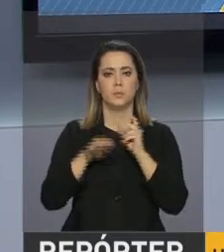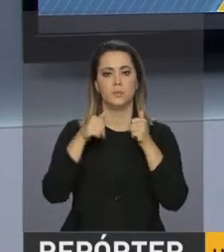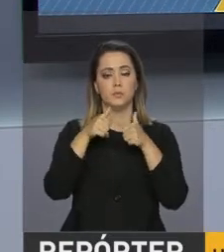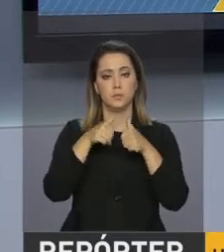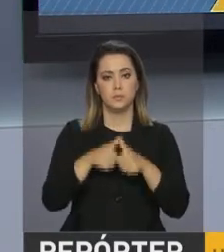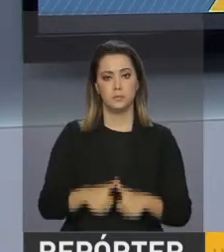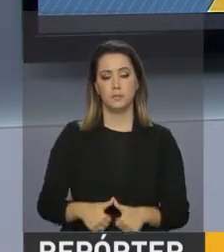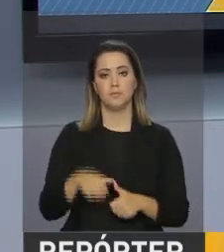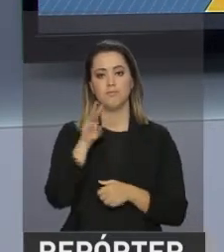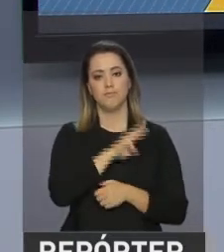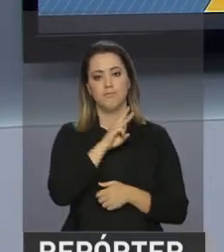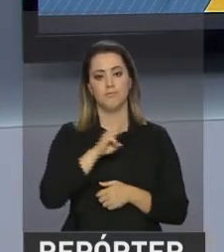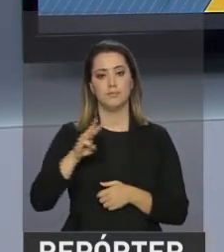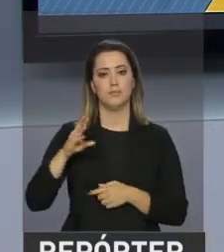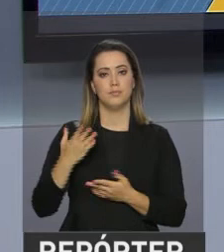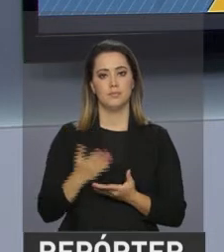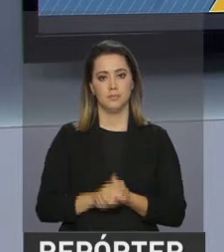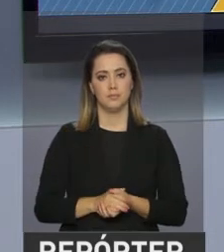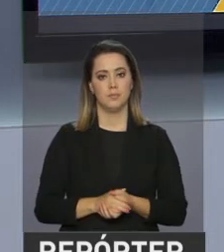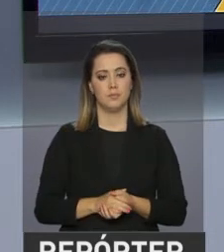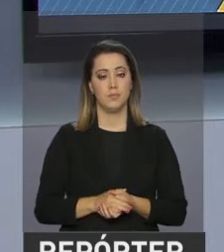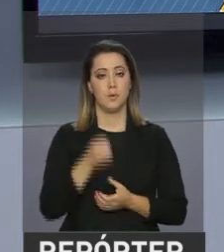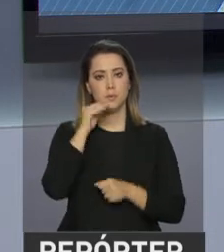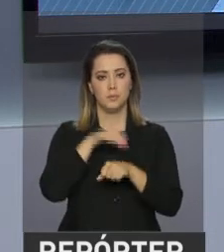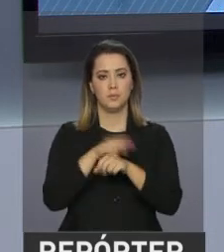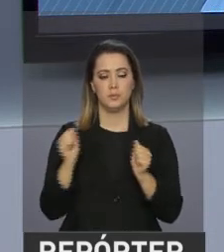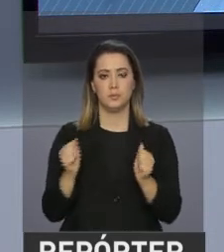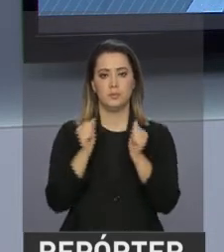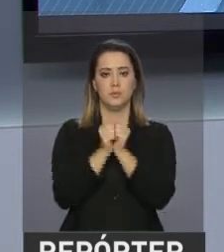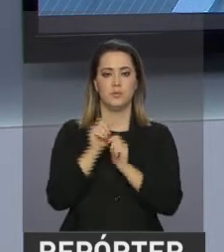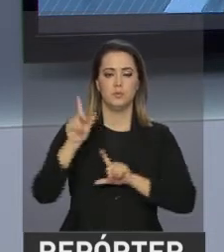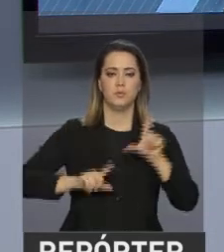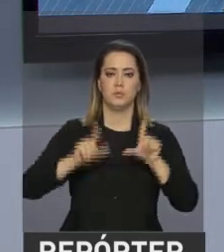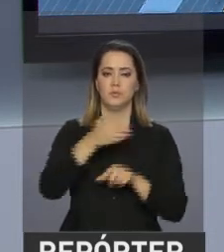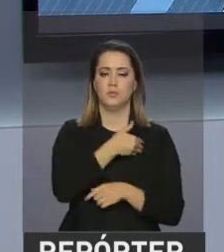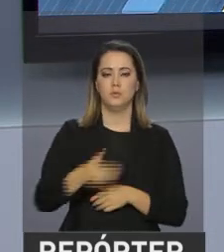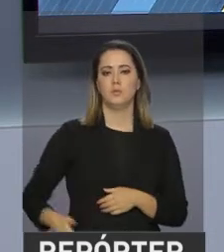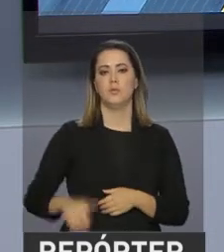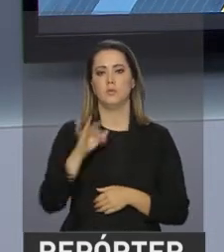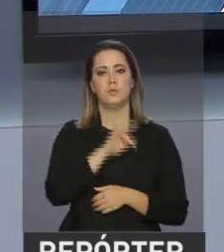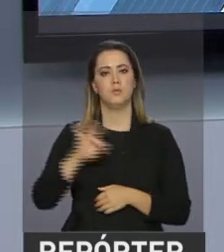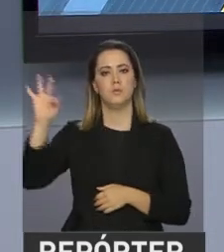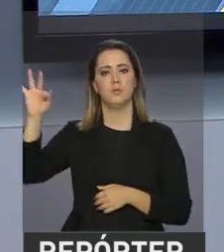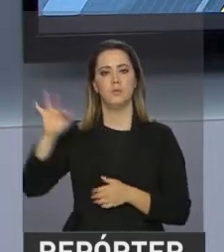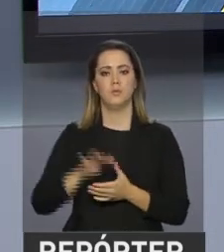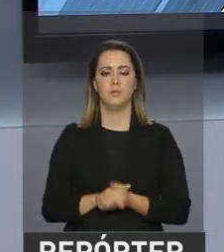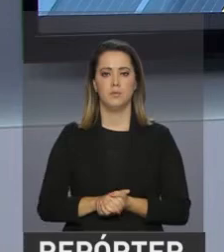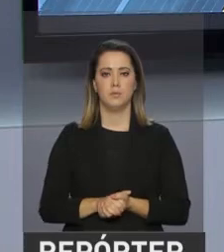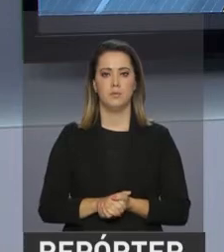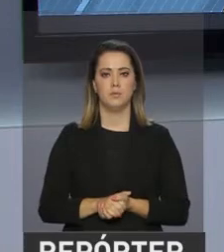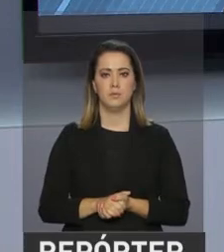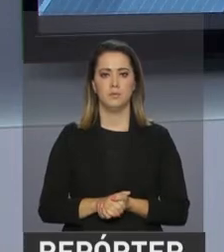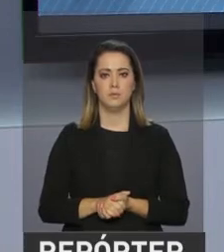toda a nossa programação está disponível na internet uma boa noite pra você e continue com a gente aqui na nbr a tv do governo